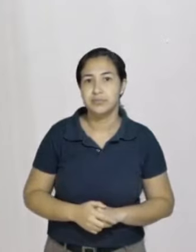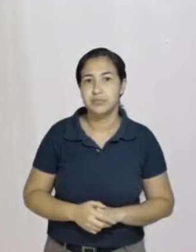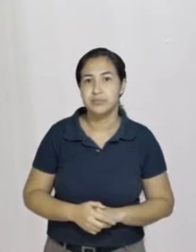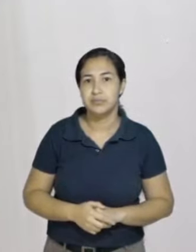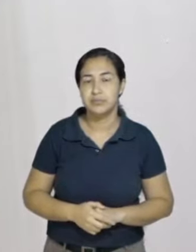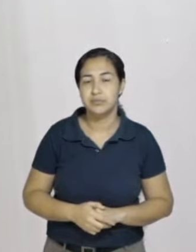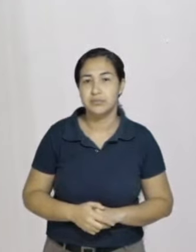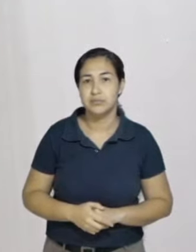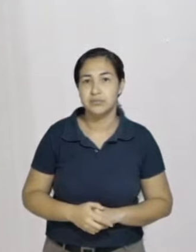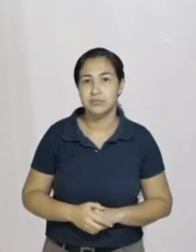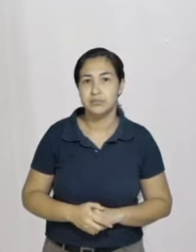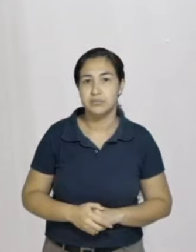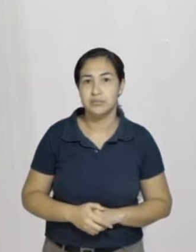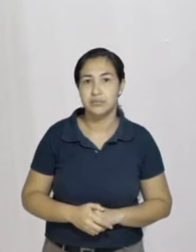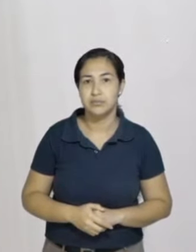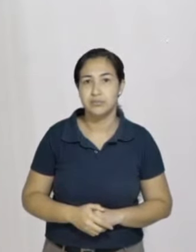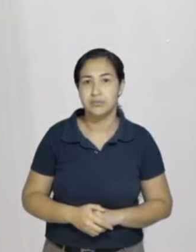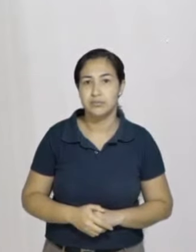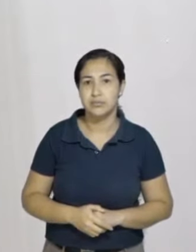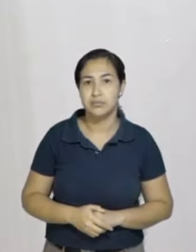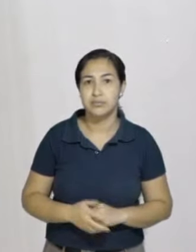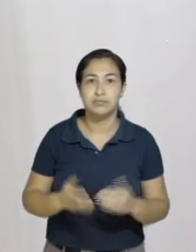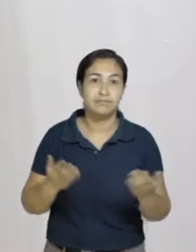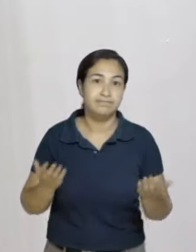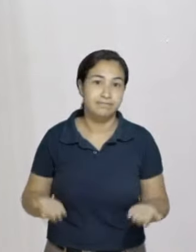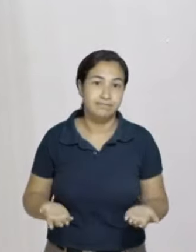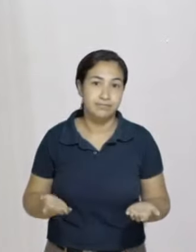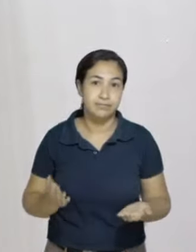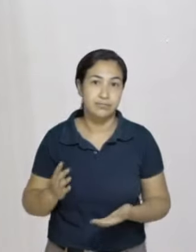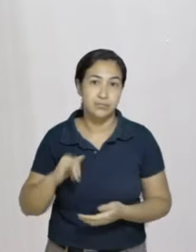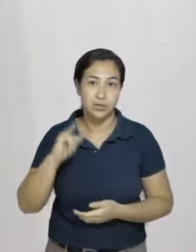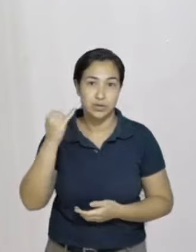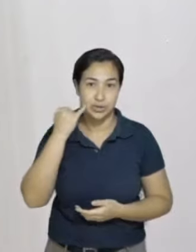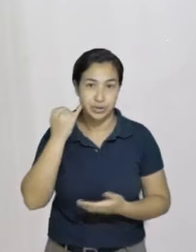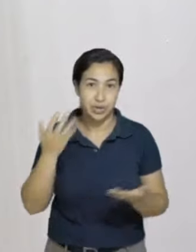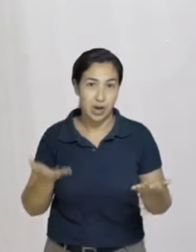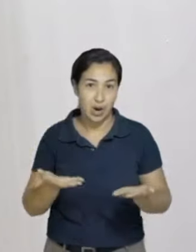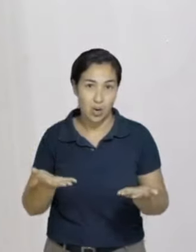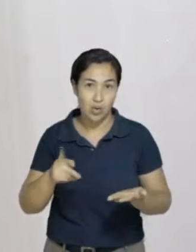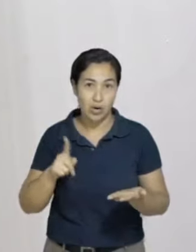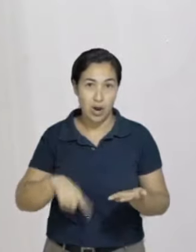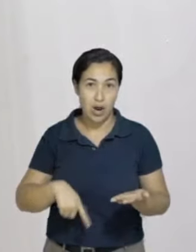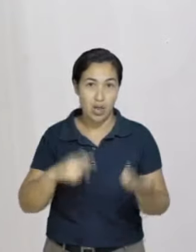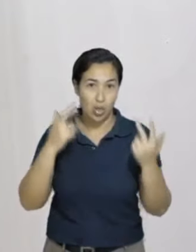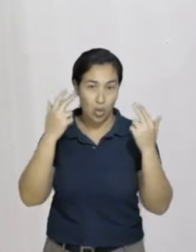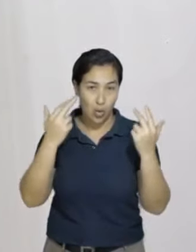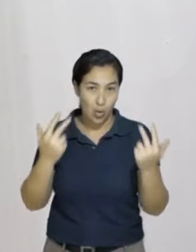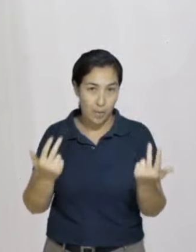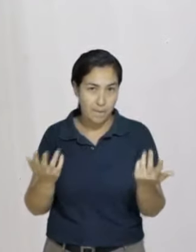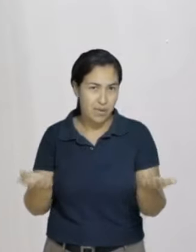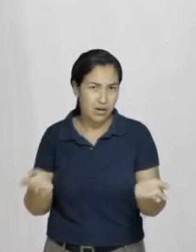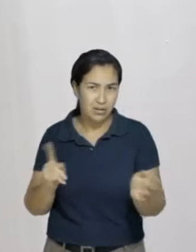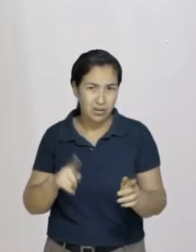oração E aí já sei que agora é modinha virada